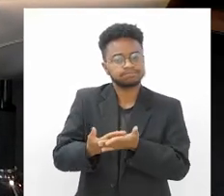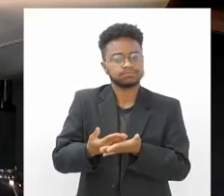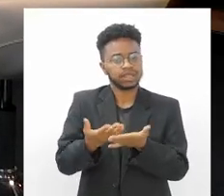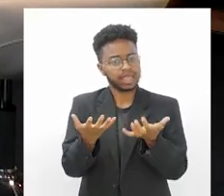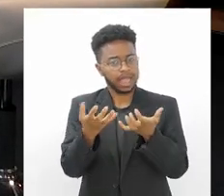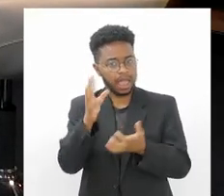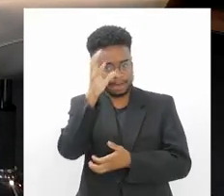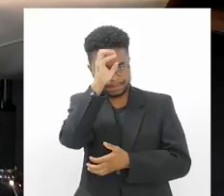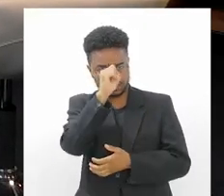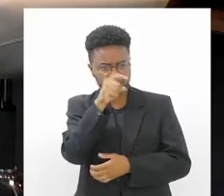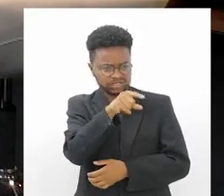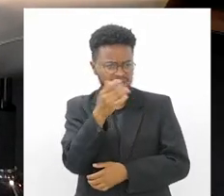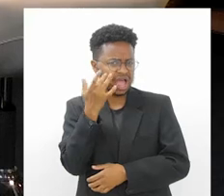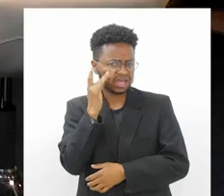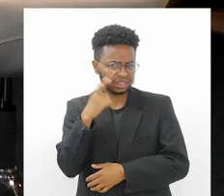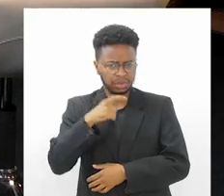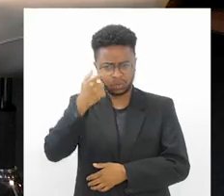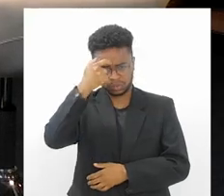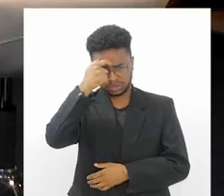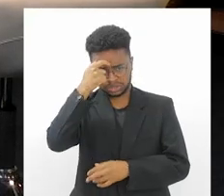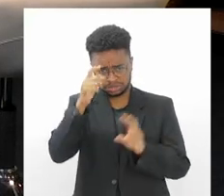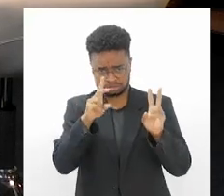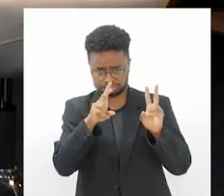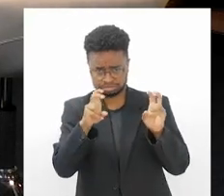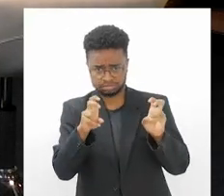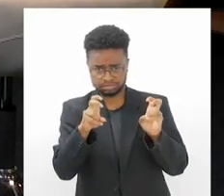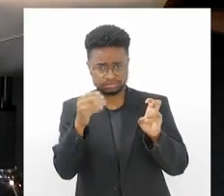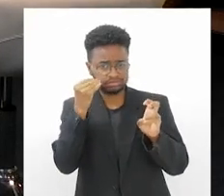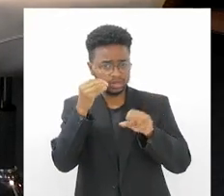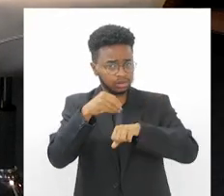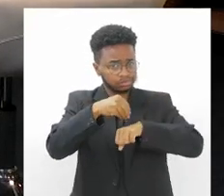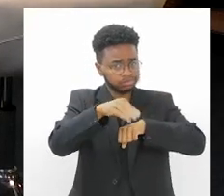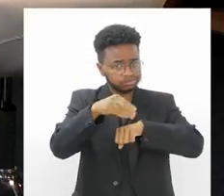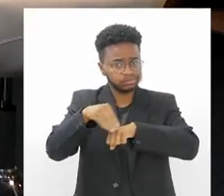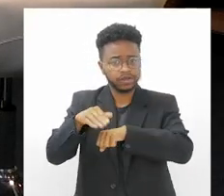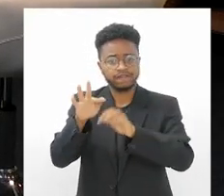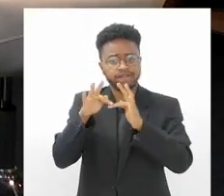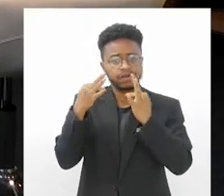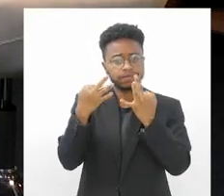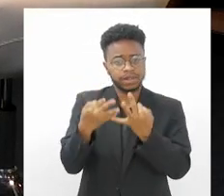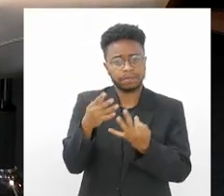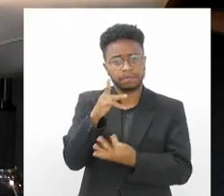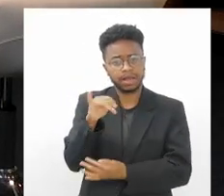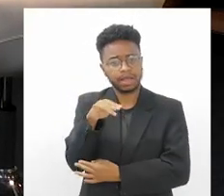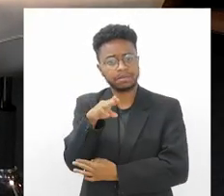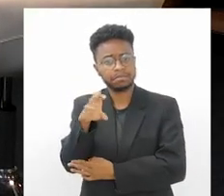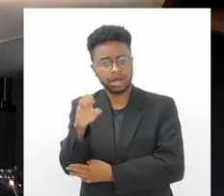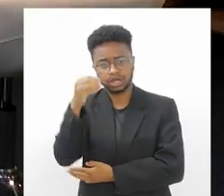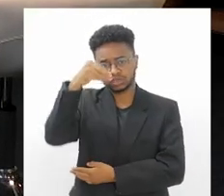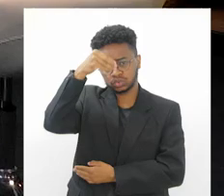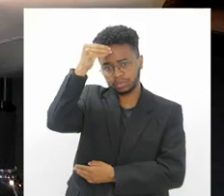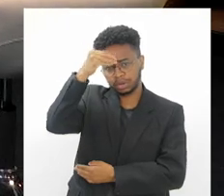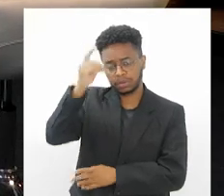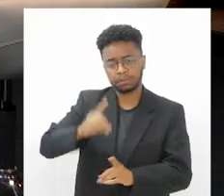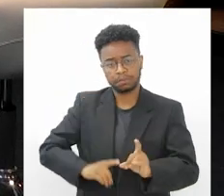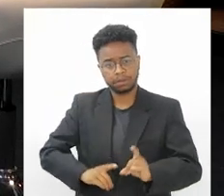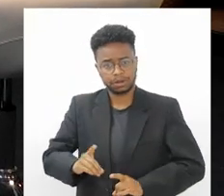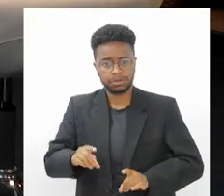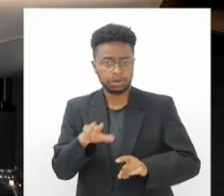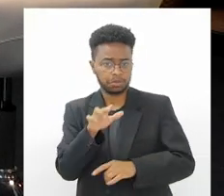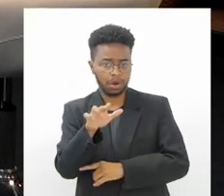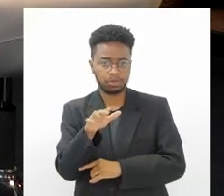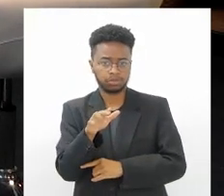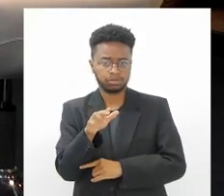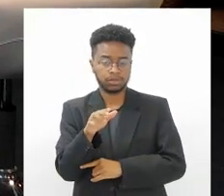para aprender, sim, o senhor acha que eles estão conscientes disso? Para poder passar para o pai, para a mãe, para o sobrinho, para o primo, para o